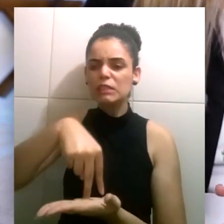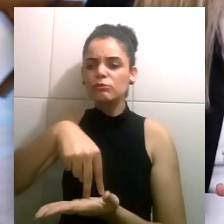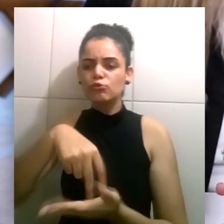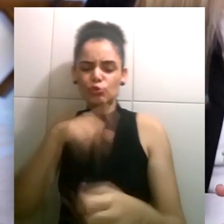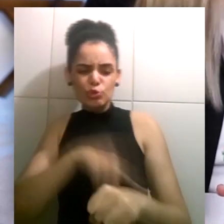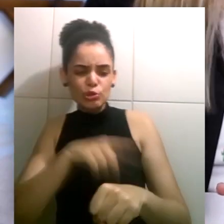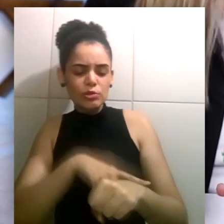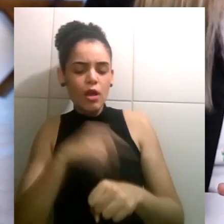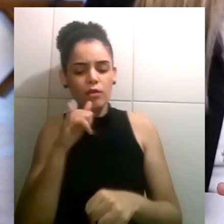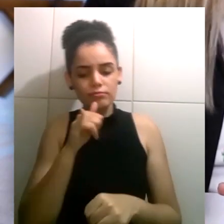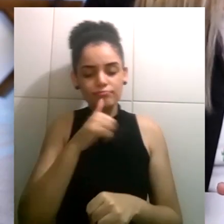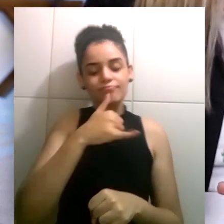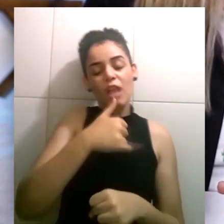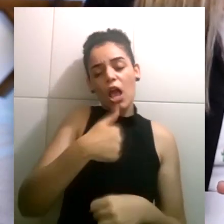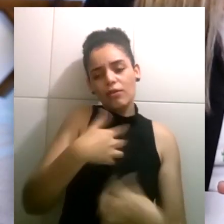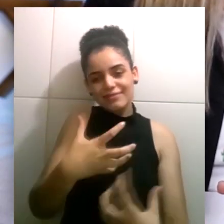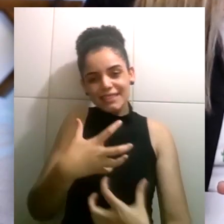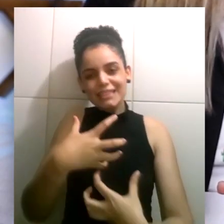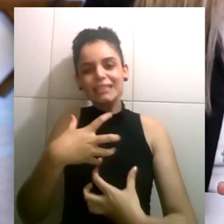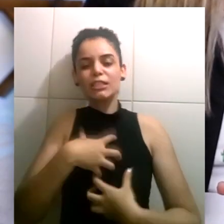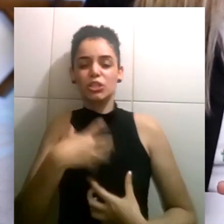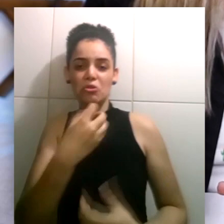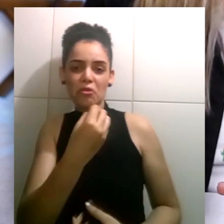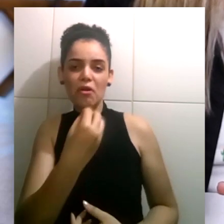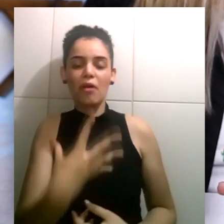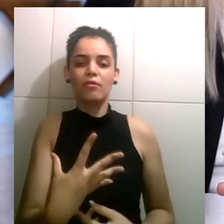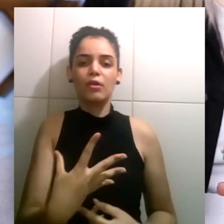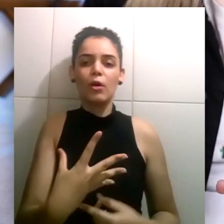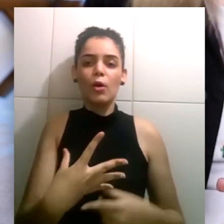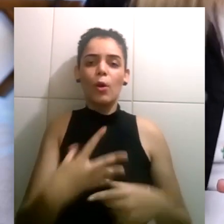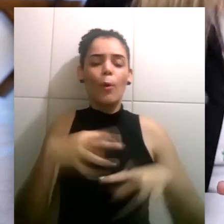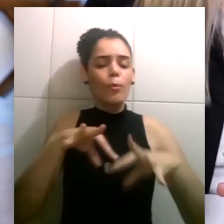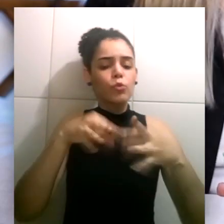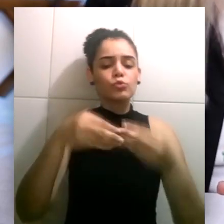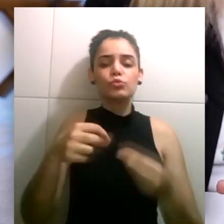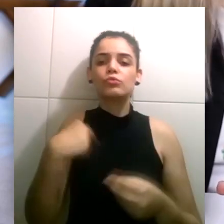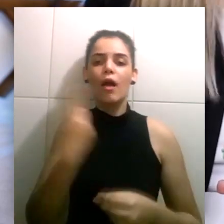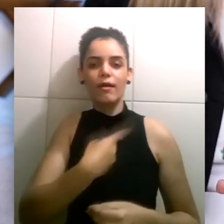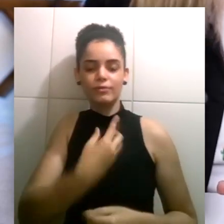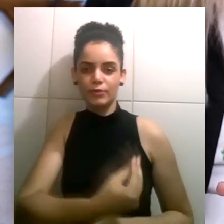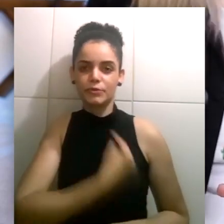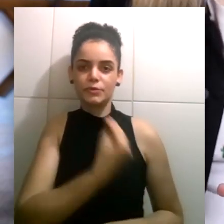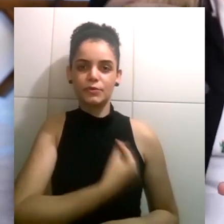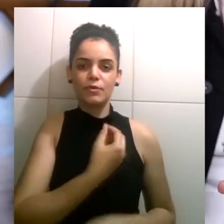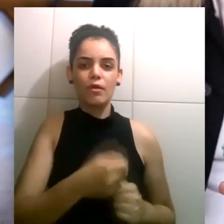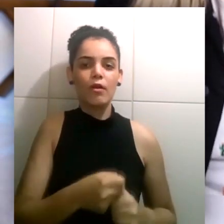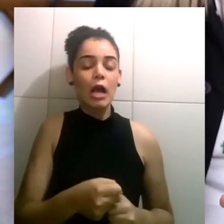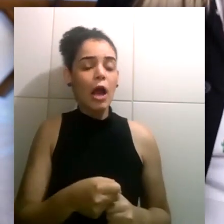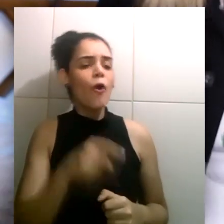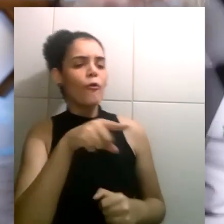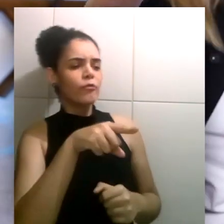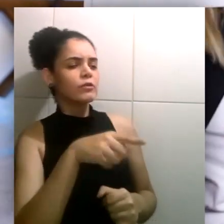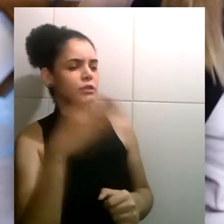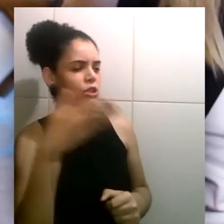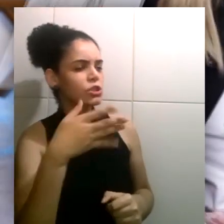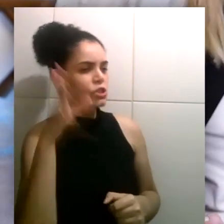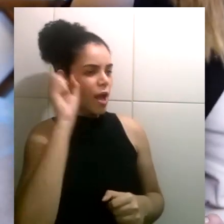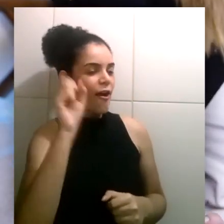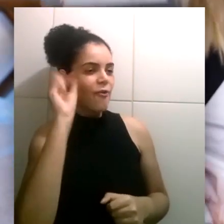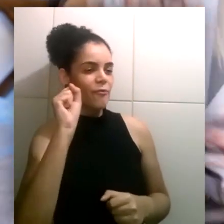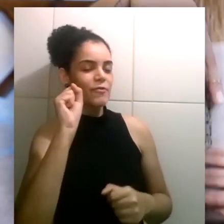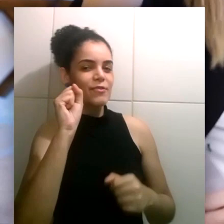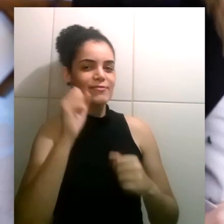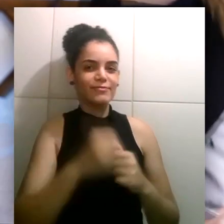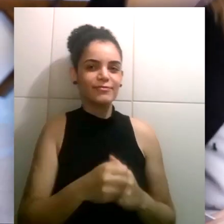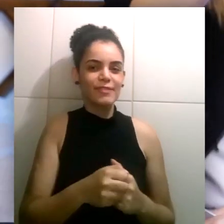estar abatido. Aham. Então eu sinto que foi muito significativo também Com para o que a certeza. gente ia Ia viver, viver, né? e é porque tava vindo, né? Você já ouviu Imersão?